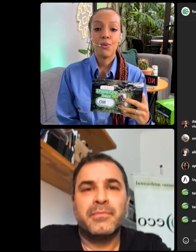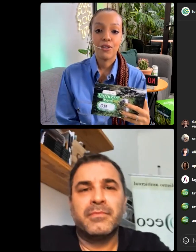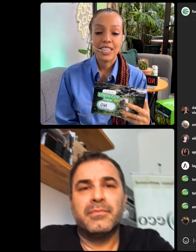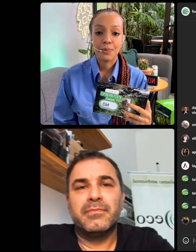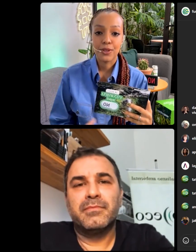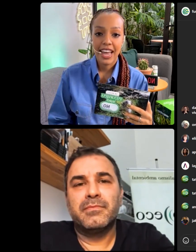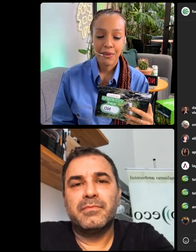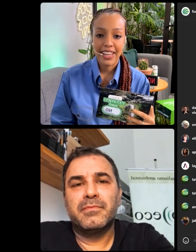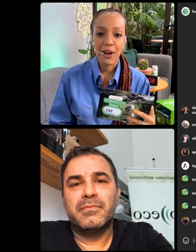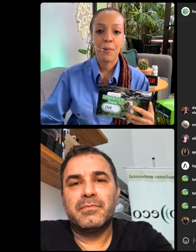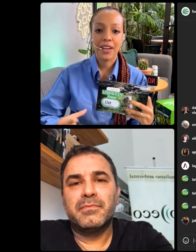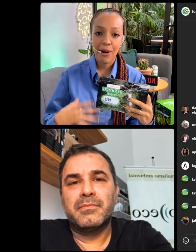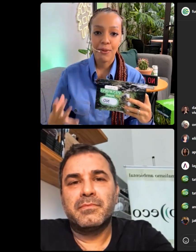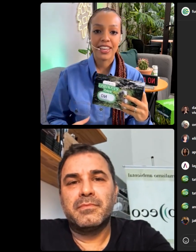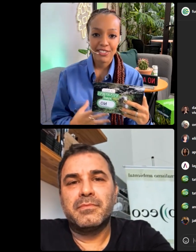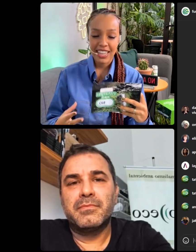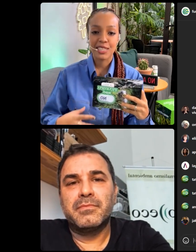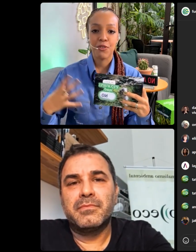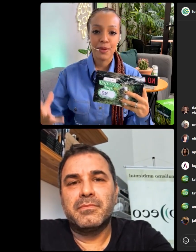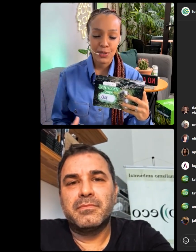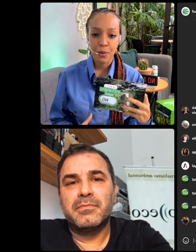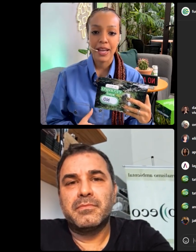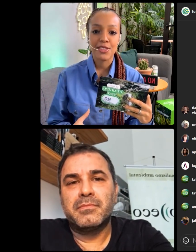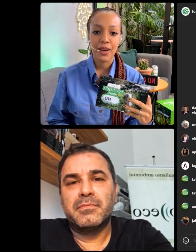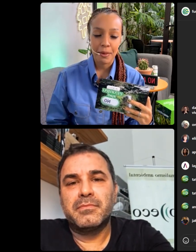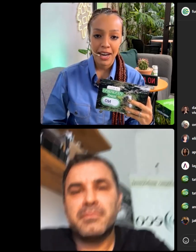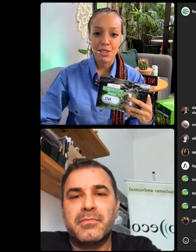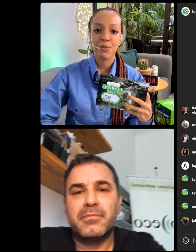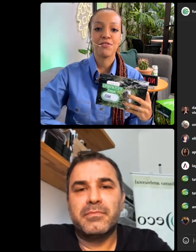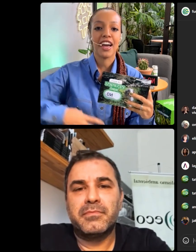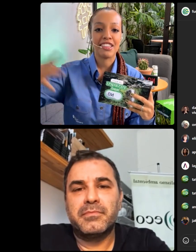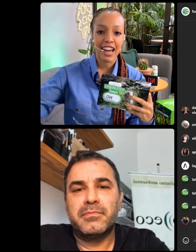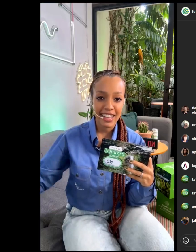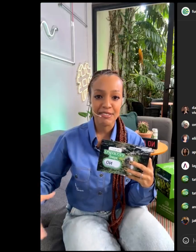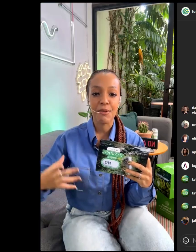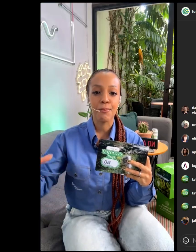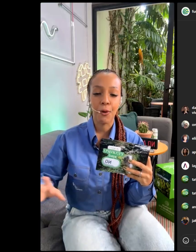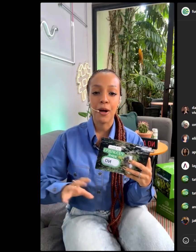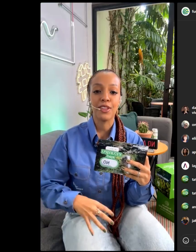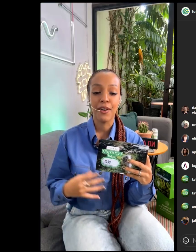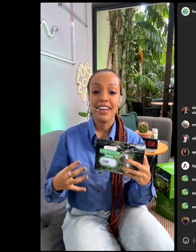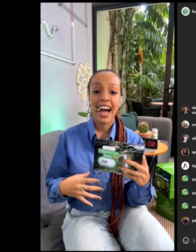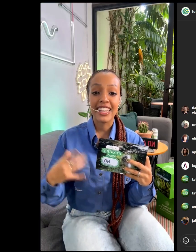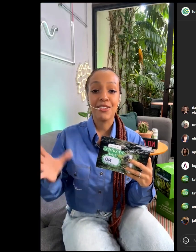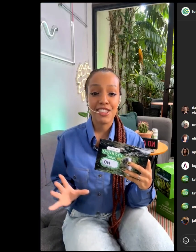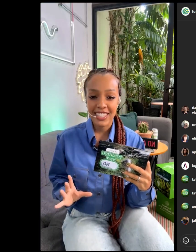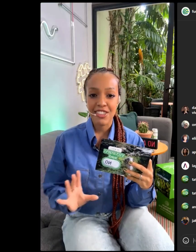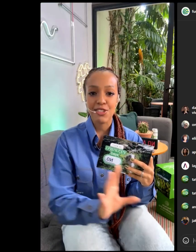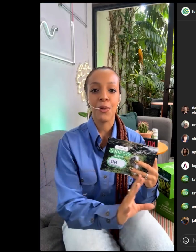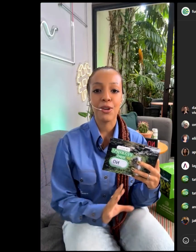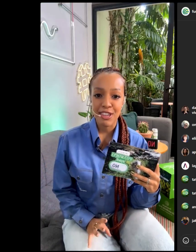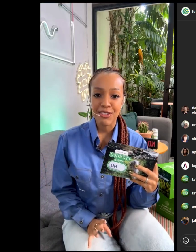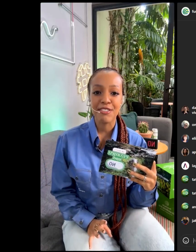Então, vocês puderam aí acompanhar um pouquinho, né, desse movimento sobre Baía de Guanabara, a gente pôde viajar ali, ver um pouco. O Paulo ainda deu a